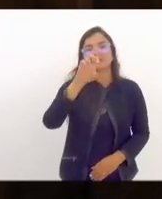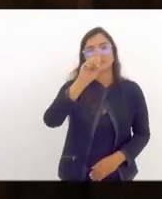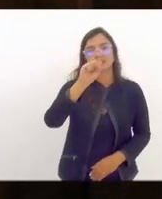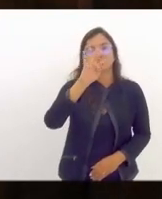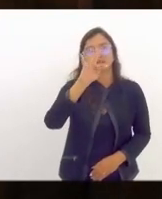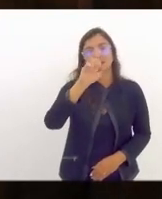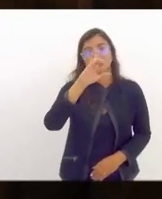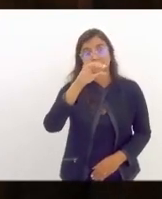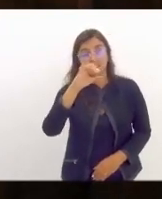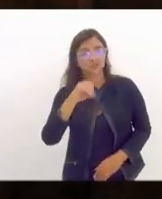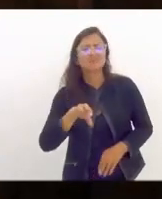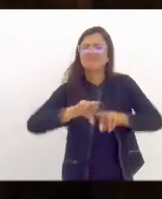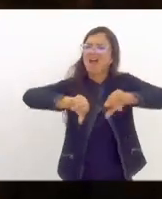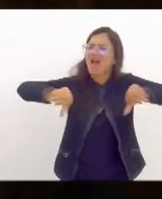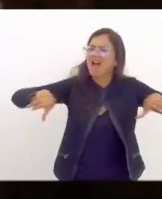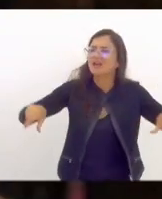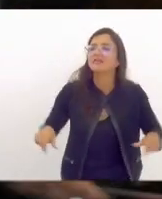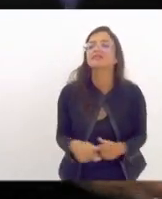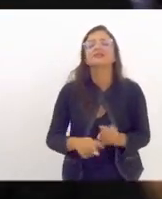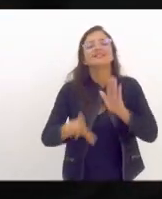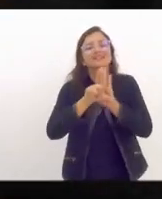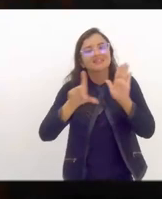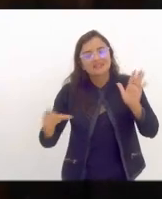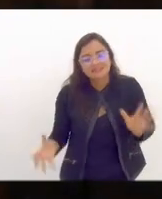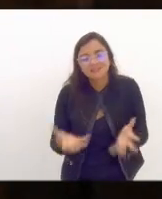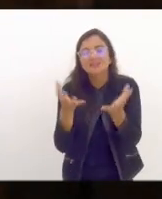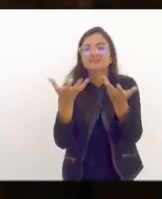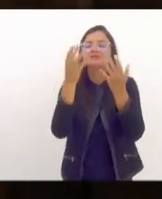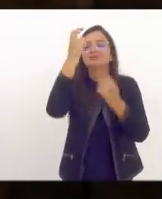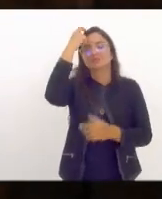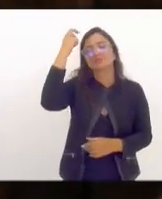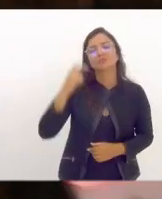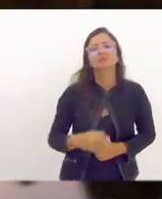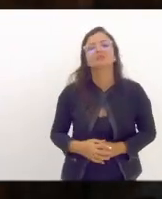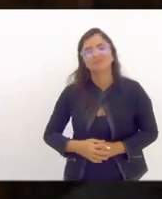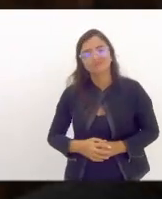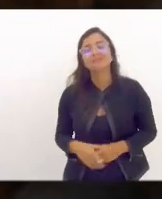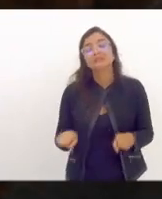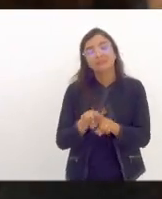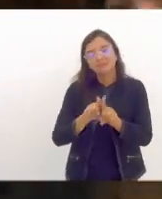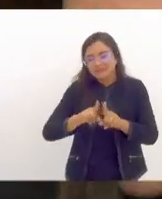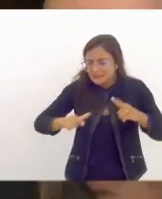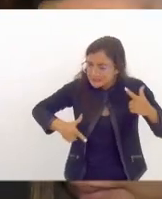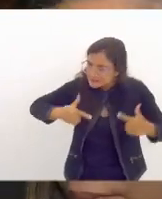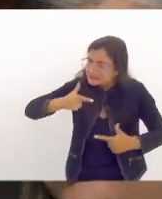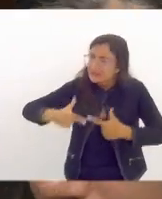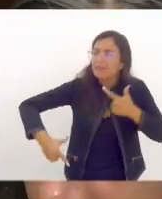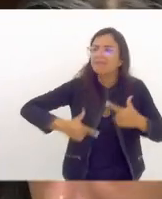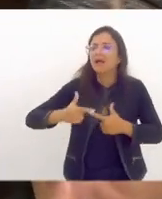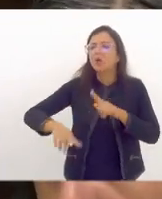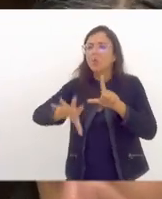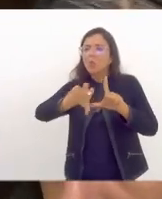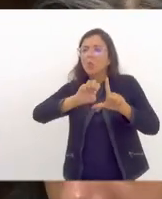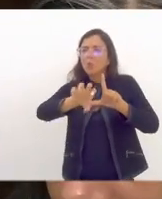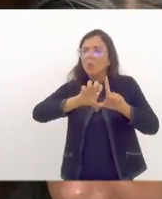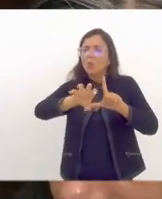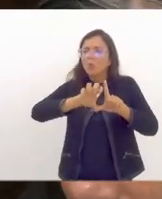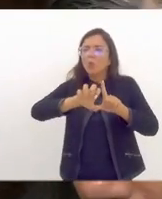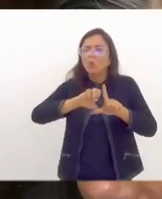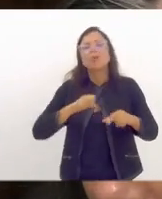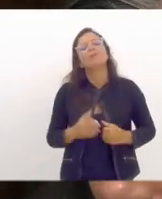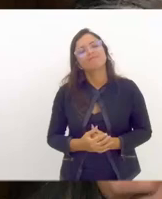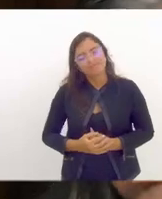Sim sempre foram através de leis de incentivo à cultura e de muito trabalho de captação e realização